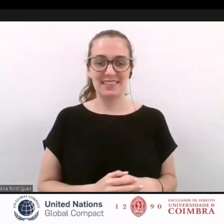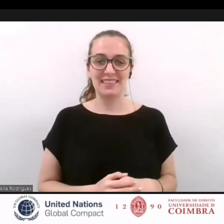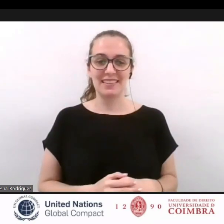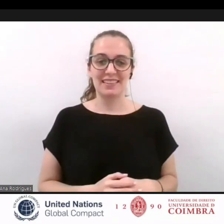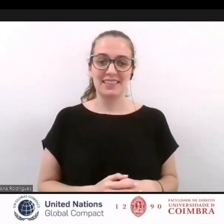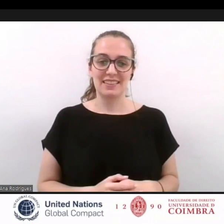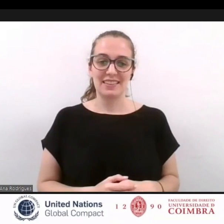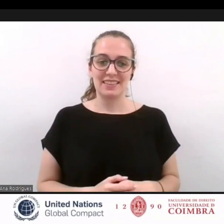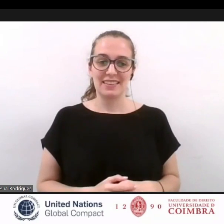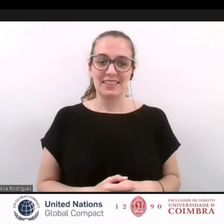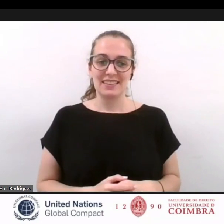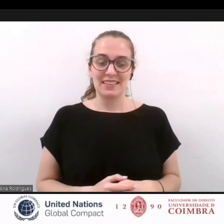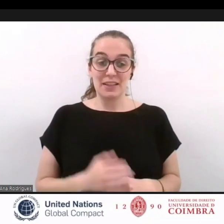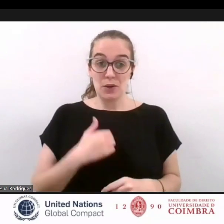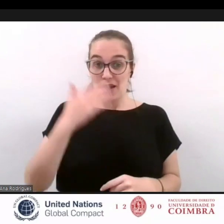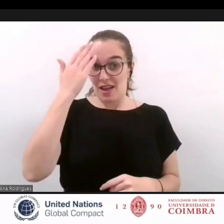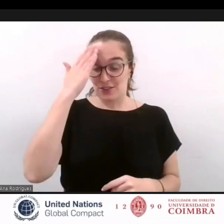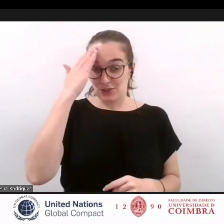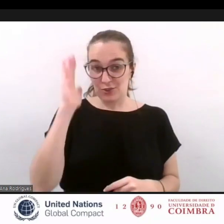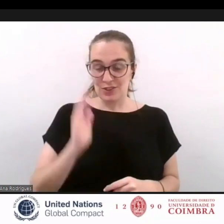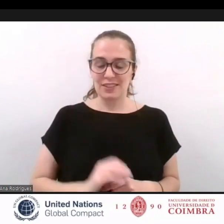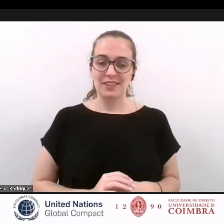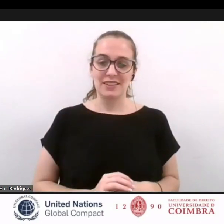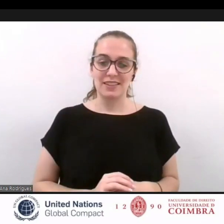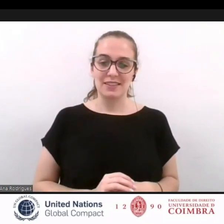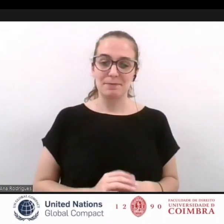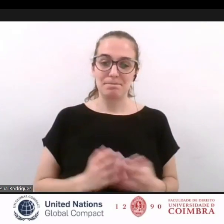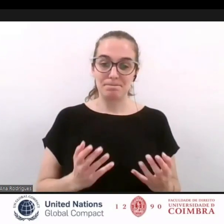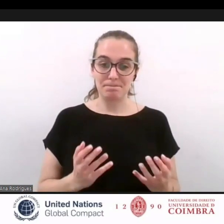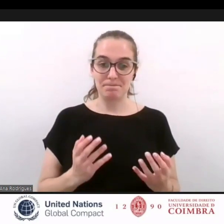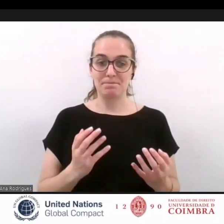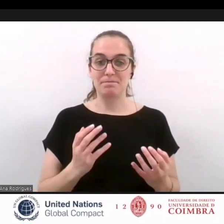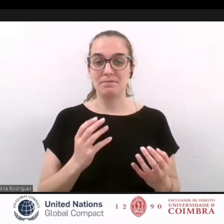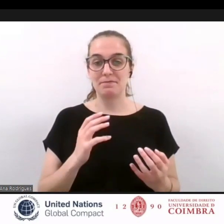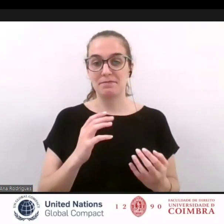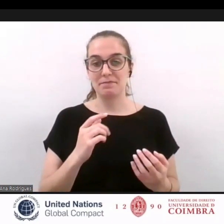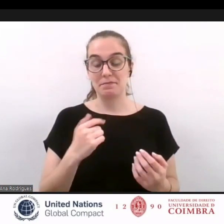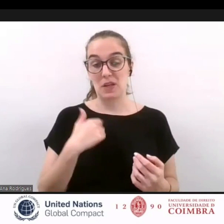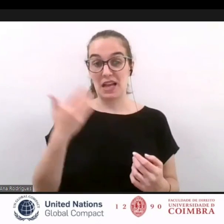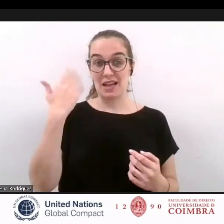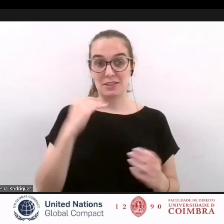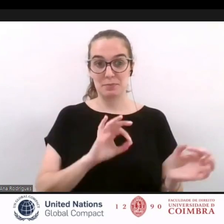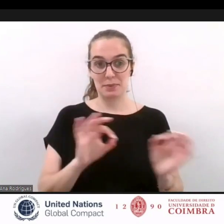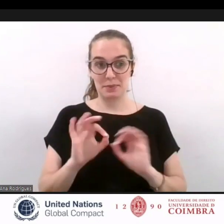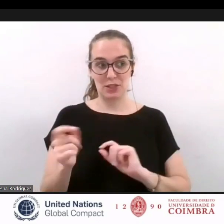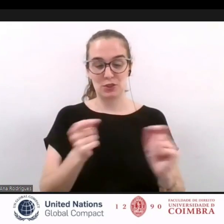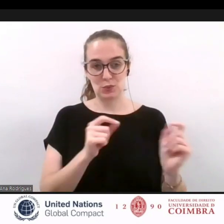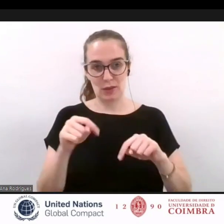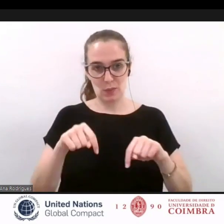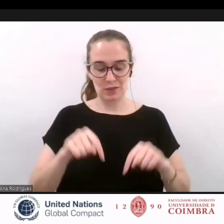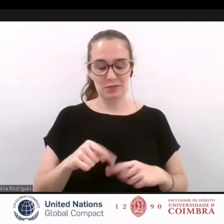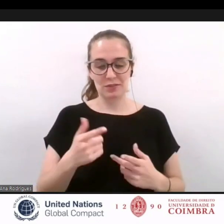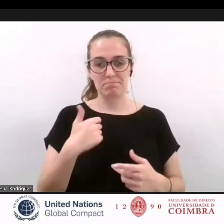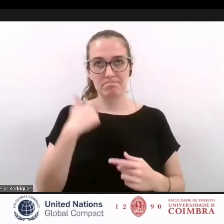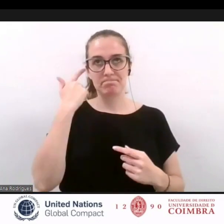Eu acho, e começo por dizer que parece-me impossível, eu tinha isto também quando estive a preparar a nossa discussão hoje, não